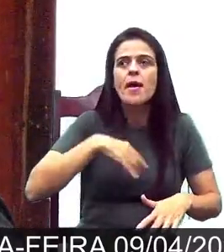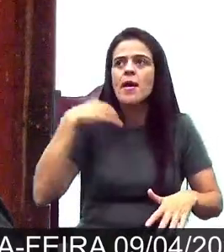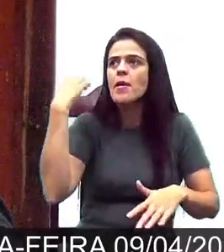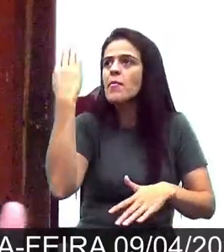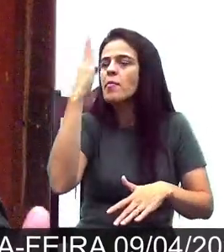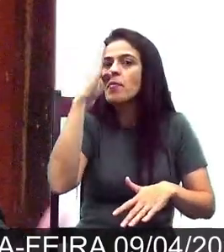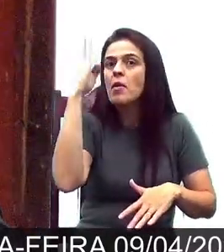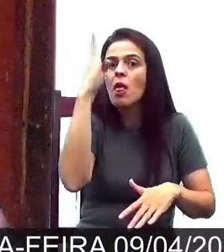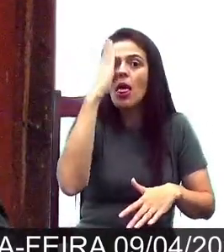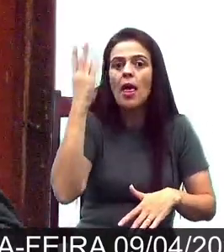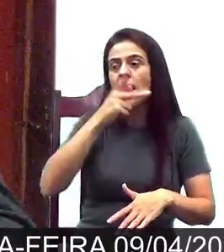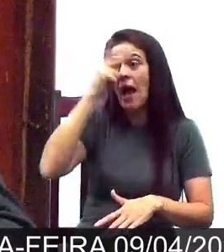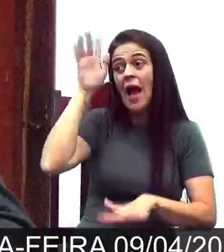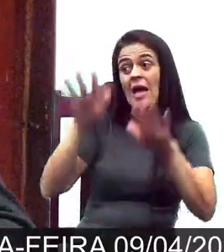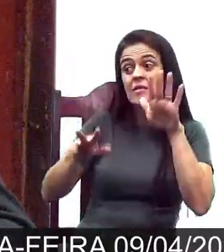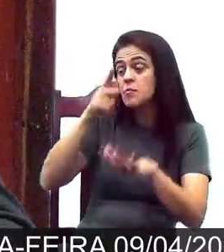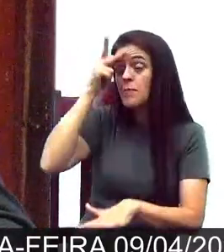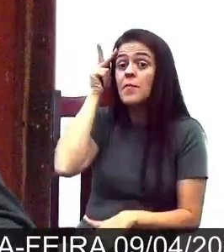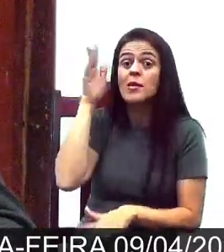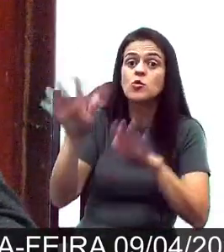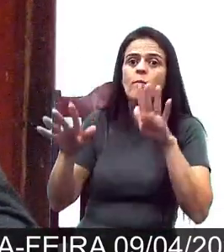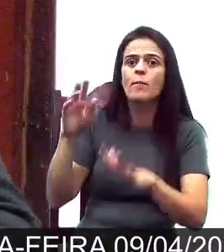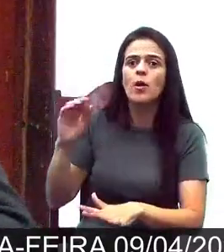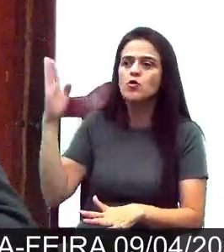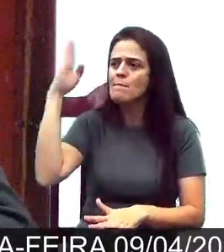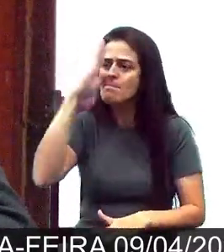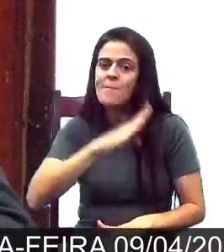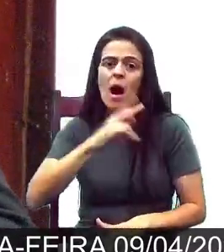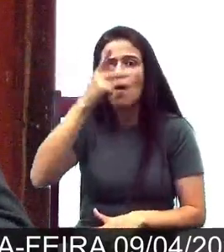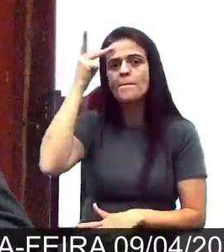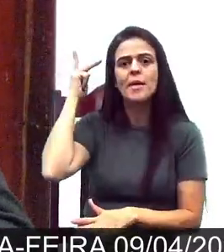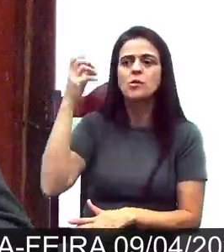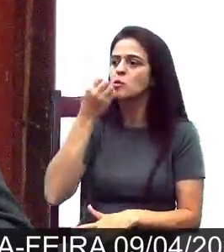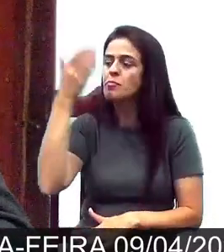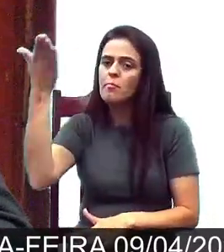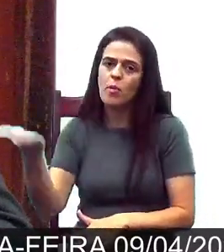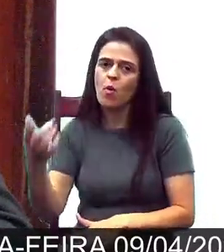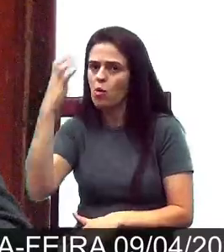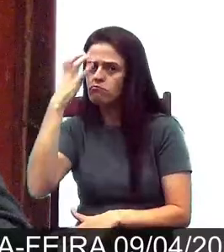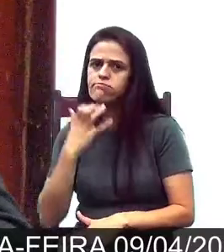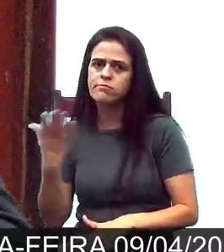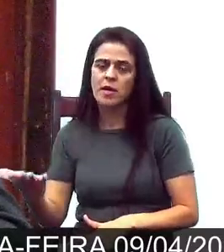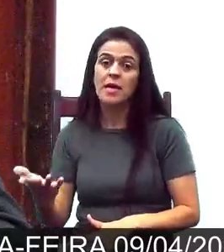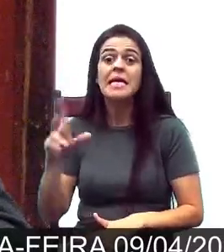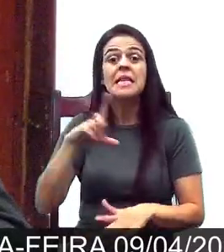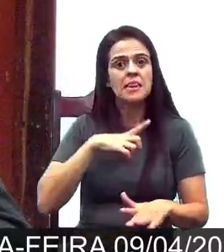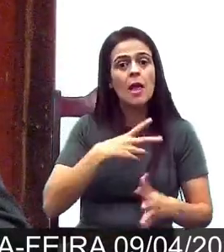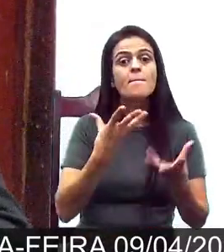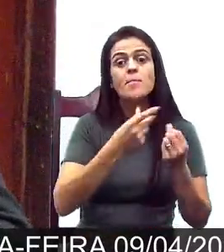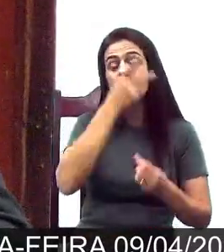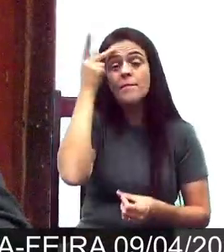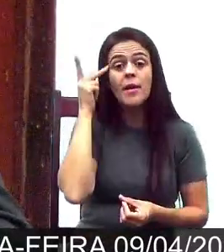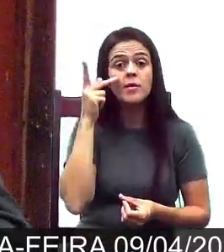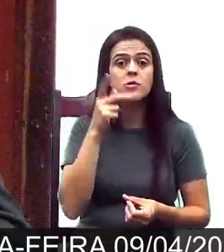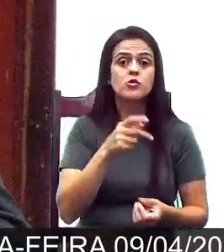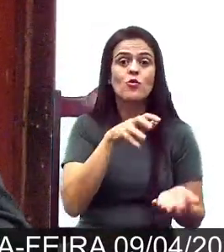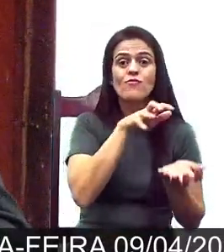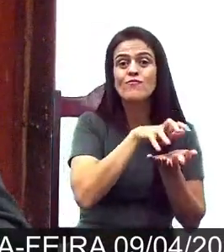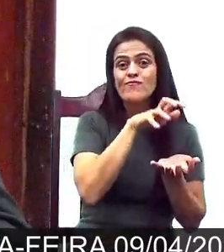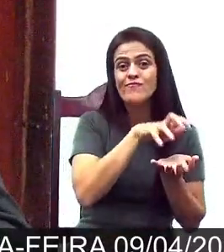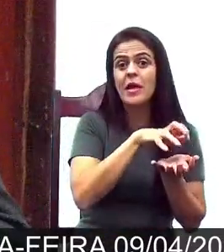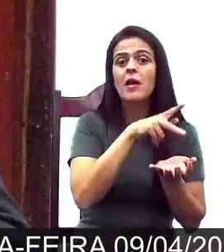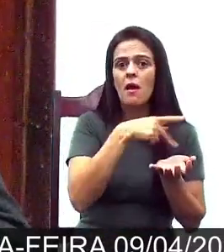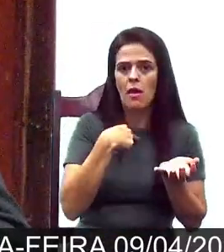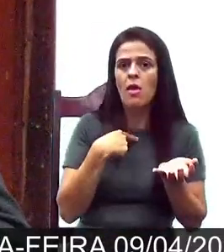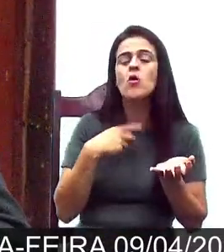vezes atingem até pessoas que estão ali fazendo suas compras. E ali vai muito idoso. Né? E ali eu